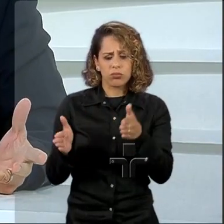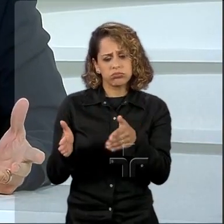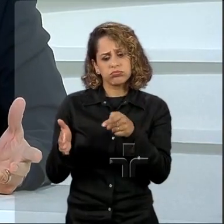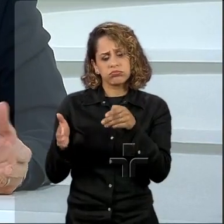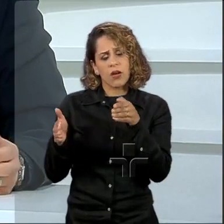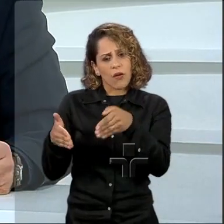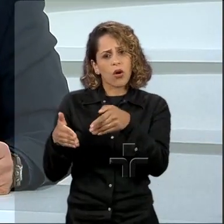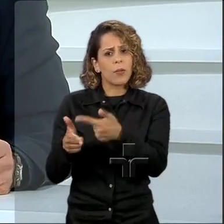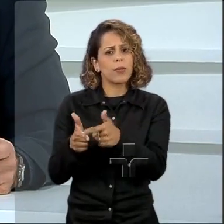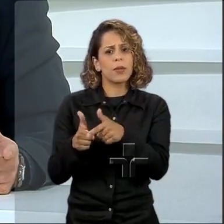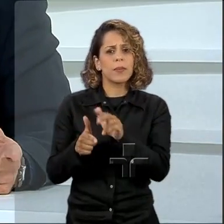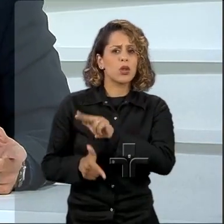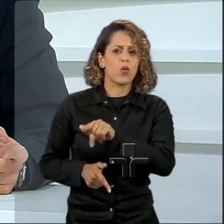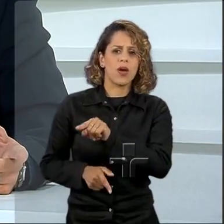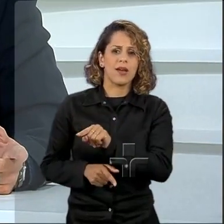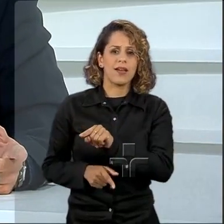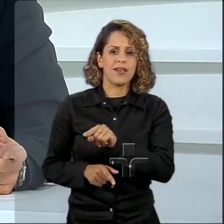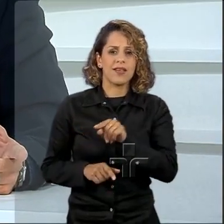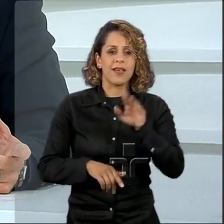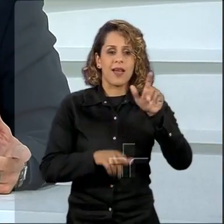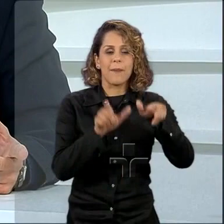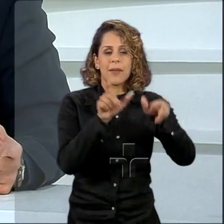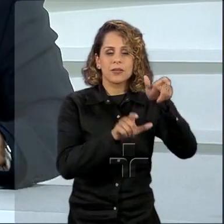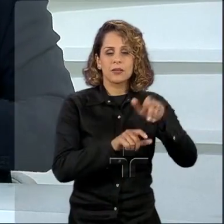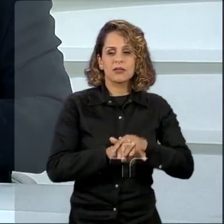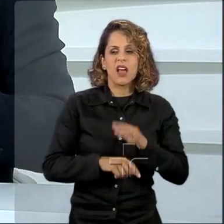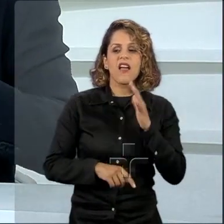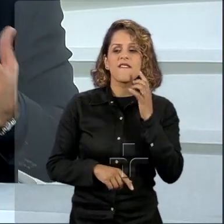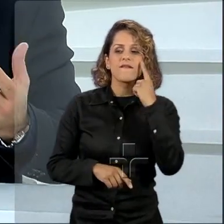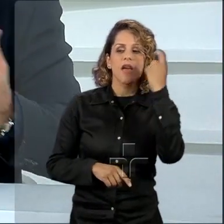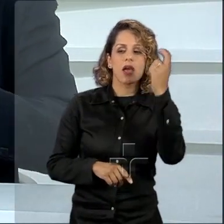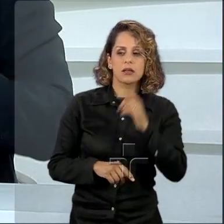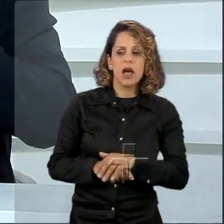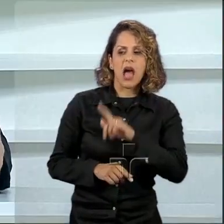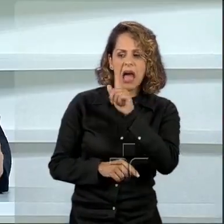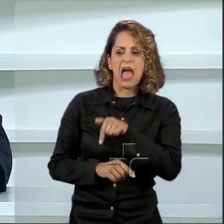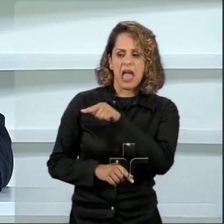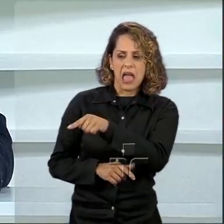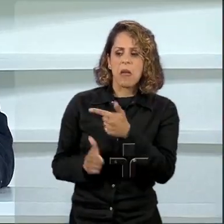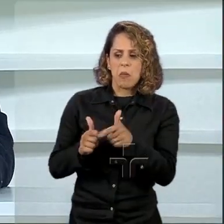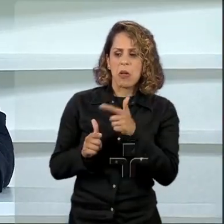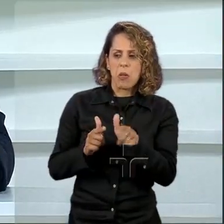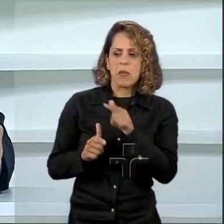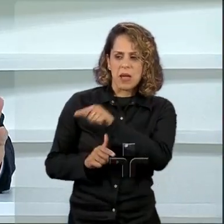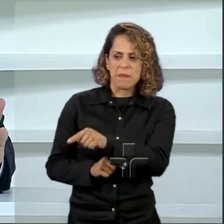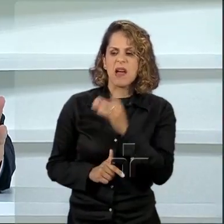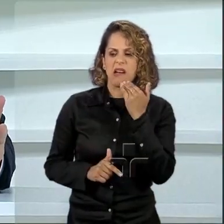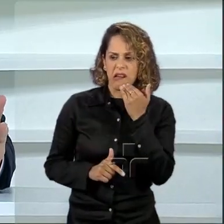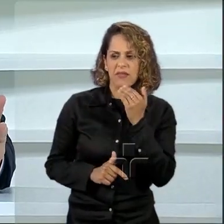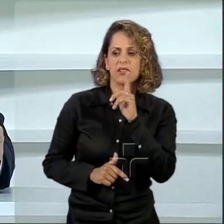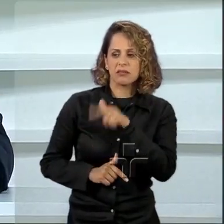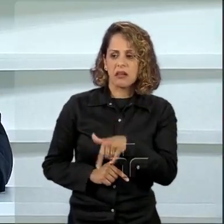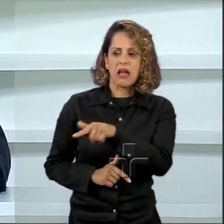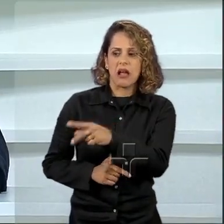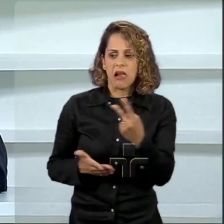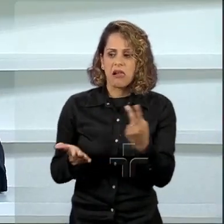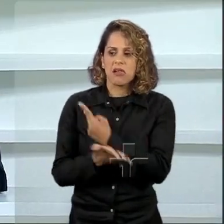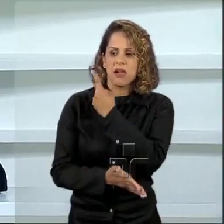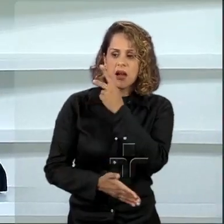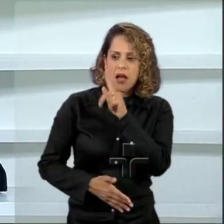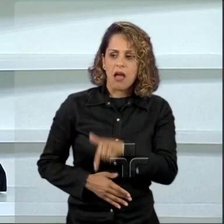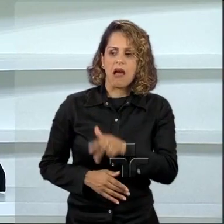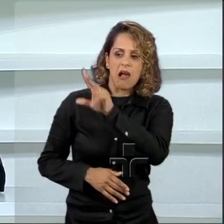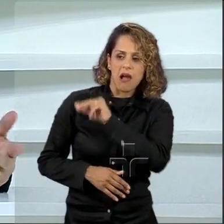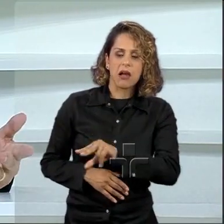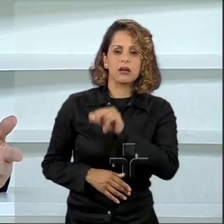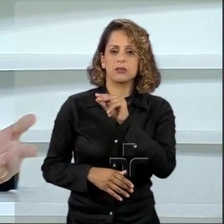momento. Aí, de repente, você inventa isso. Do nada. Ele ou seja, mesmo, um antissistema sobre questões que nem estavam em Quantas vezes xeque. foi eleito pela Marcos,